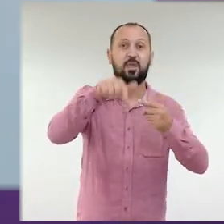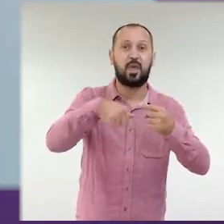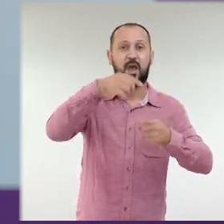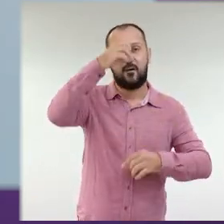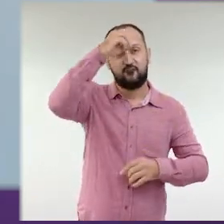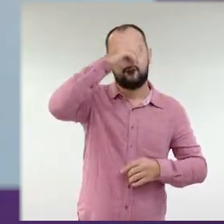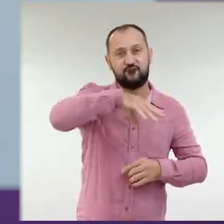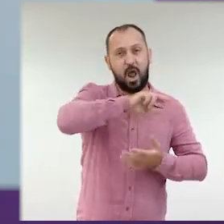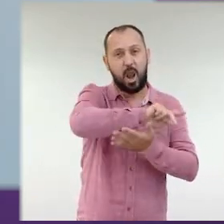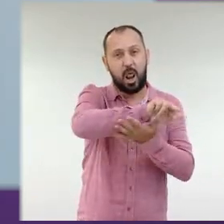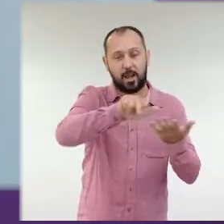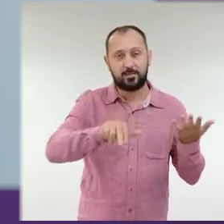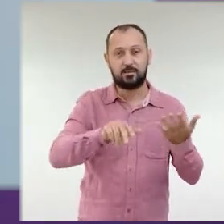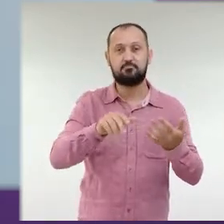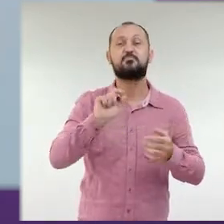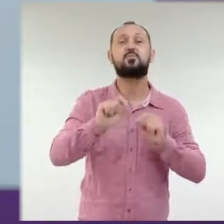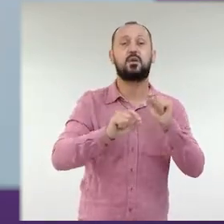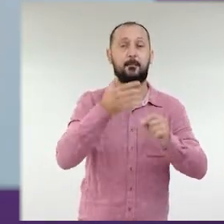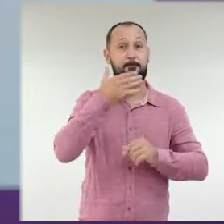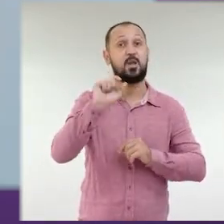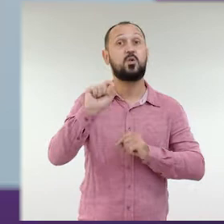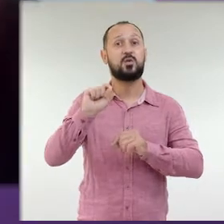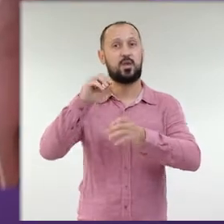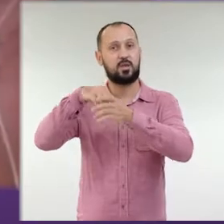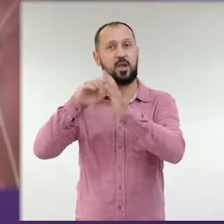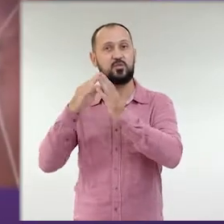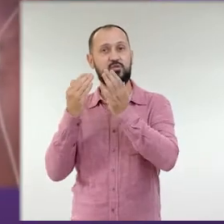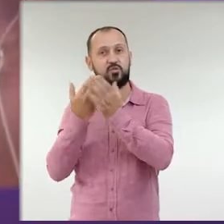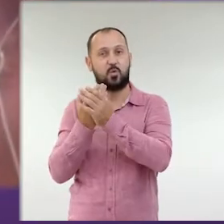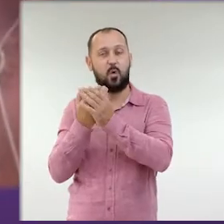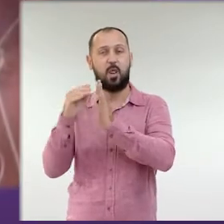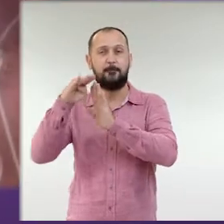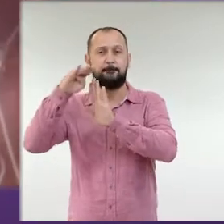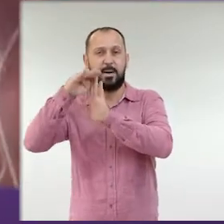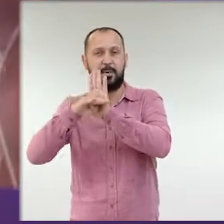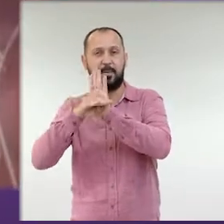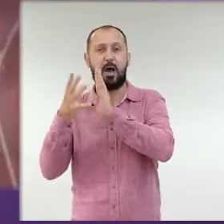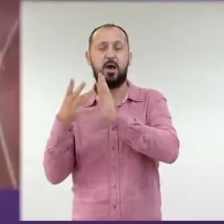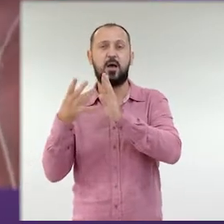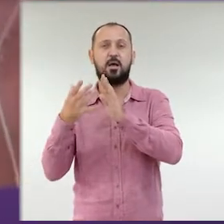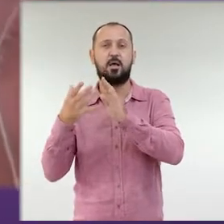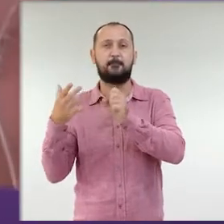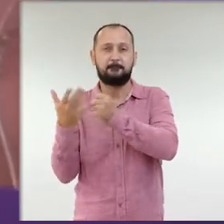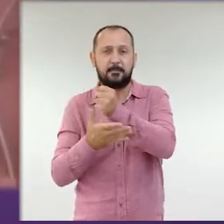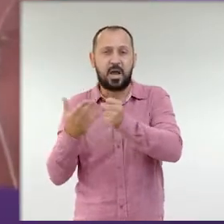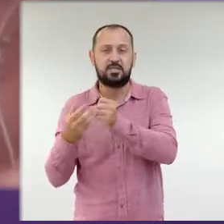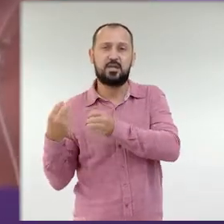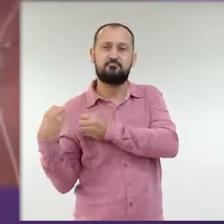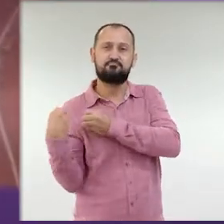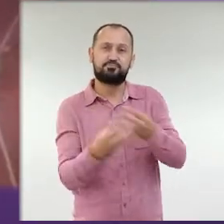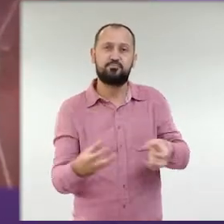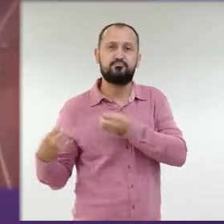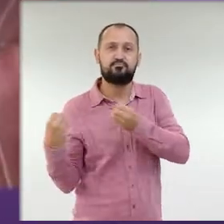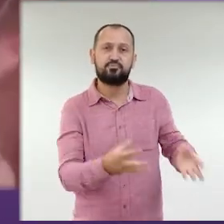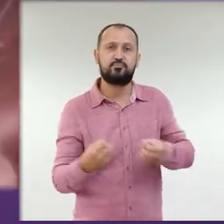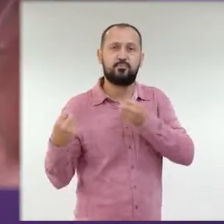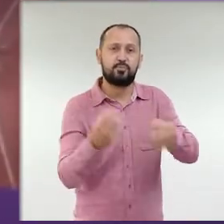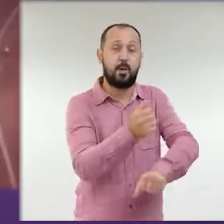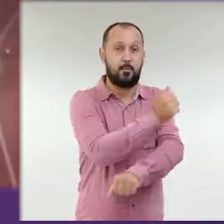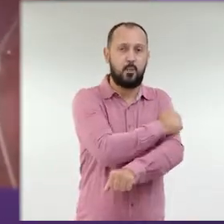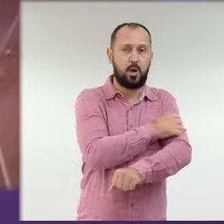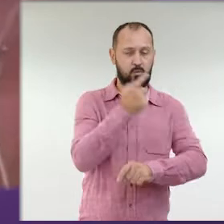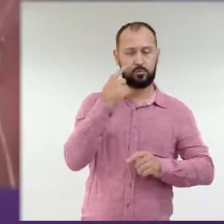as violências. Então, nada melhor do que a escola dar repertório para esses estudantes, para que em situações que